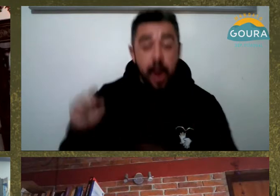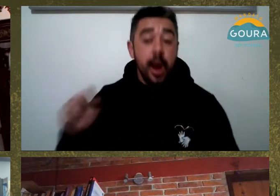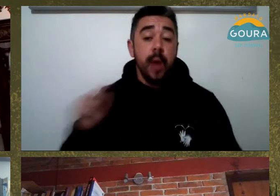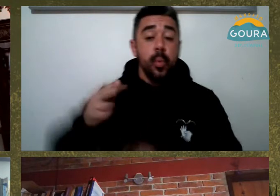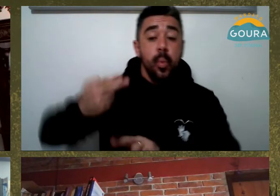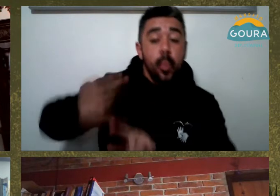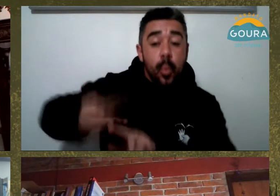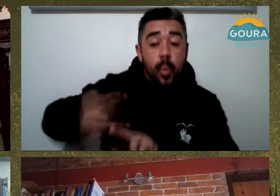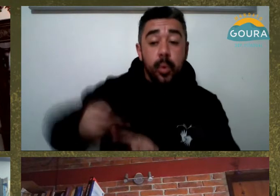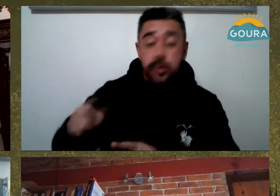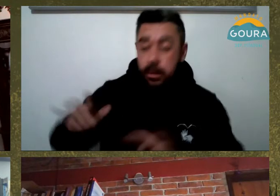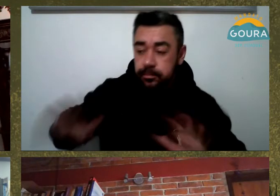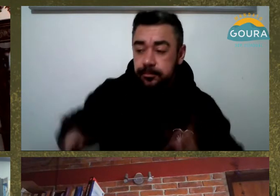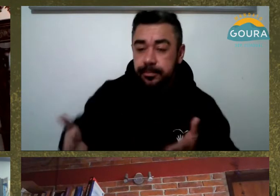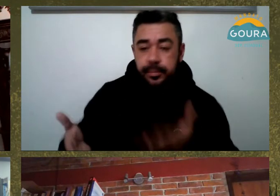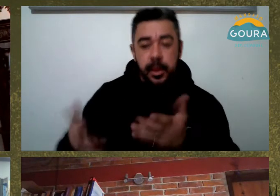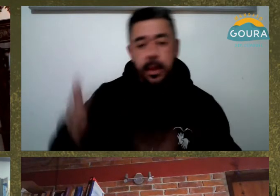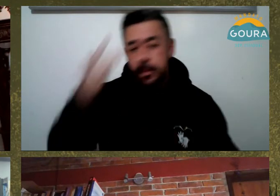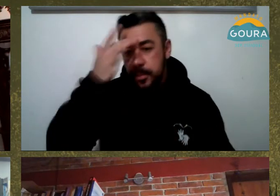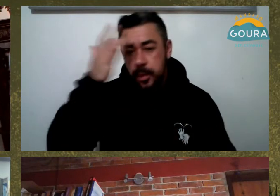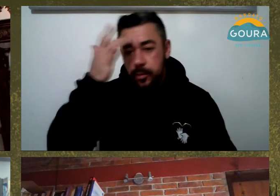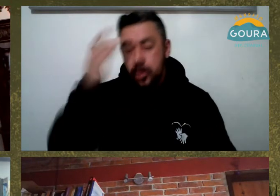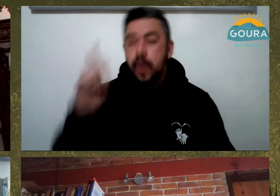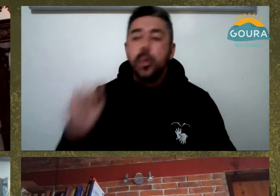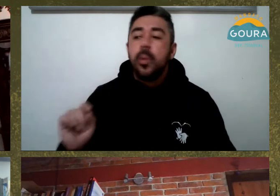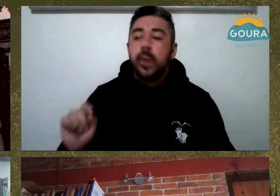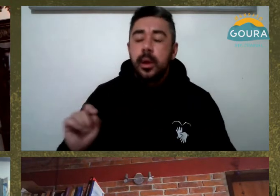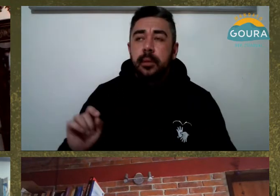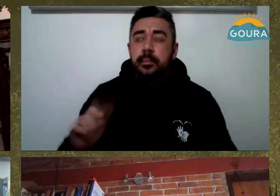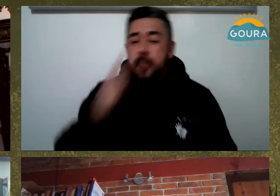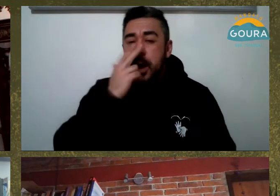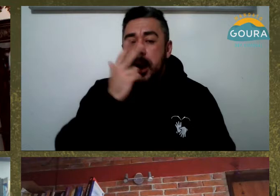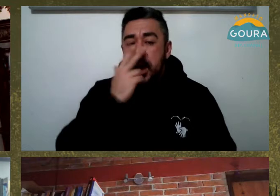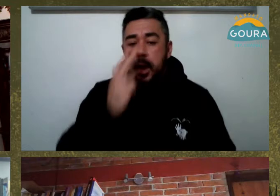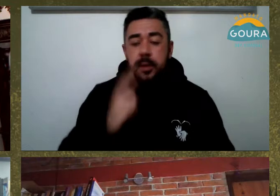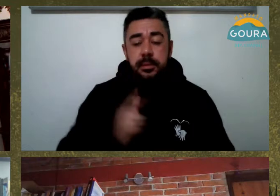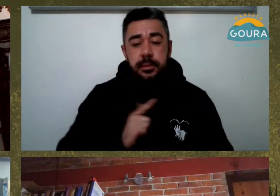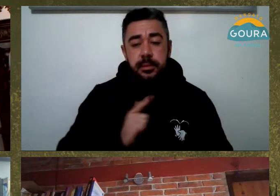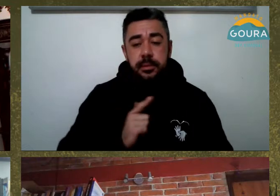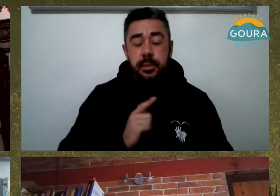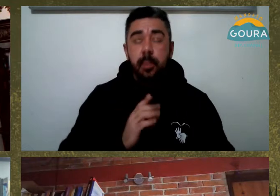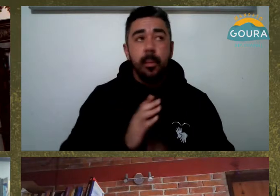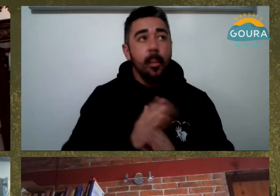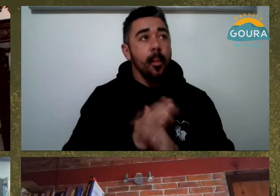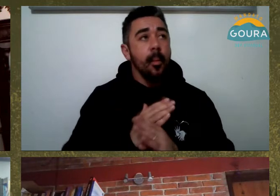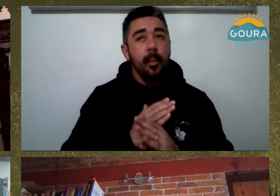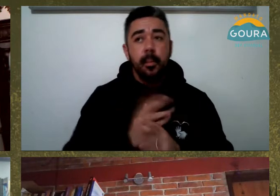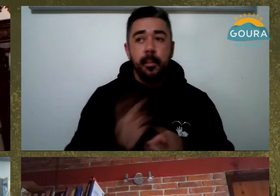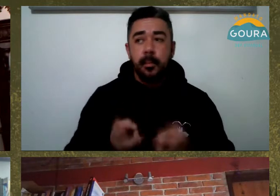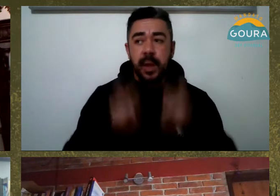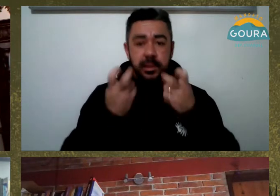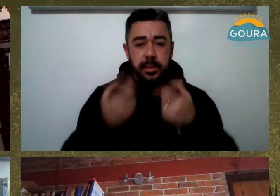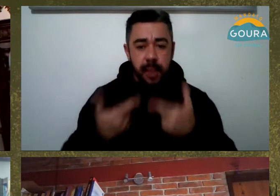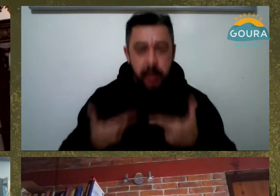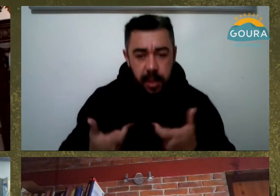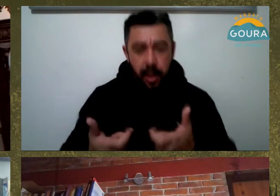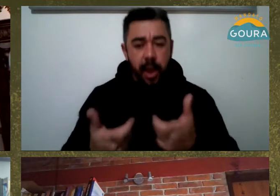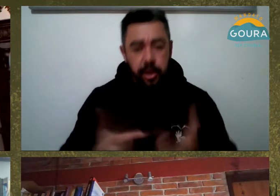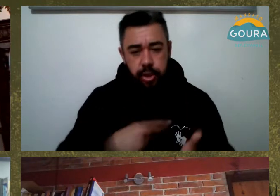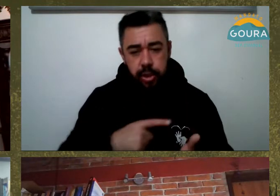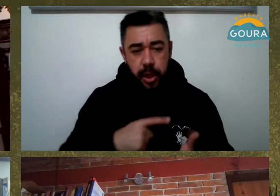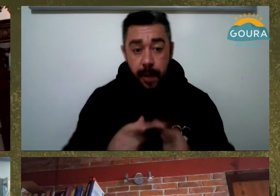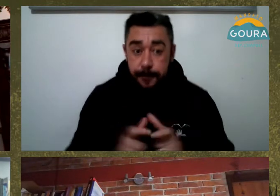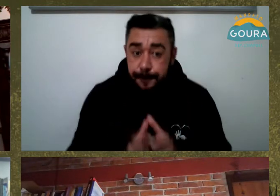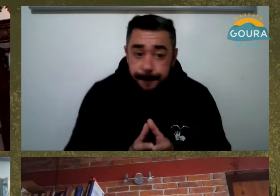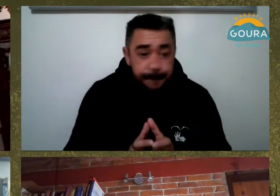de manter as pessoas alienadas relativamente a uma guerra com a qual, na sua esmagadora maioria,